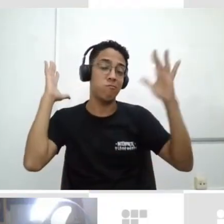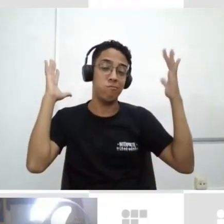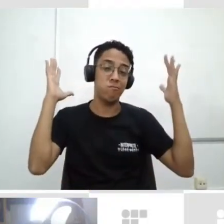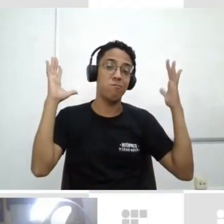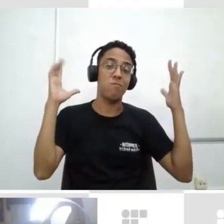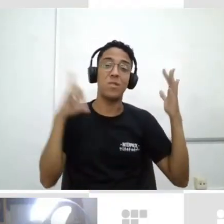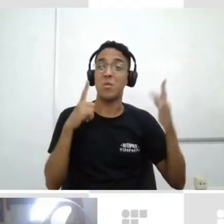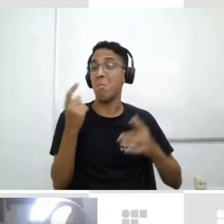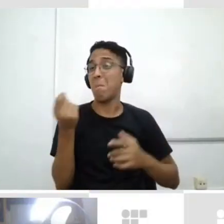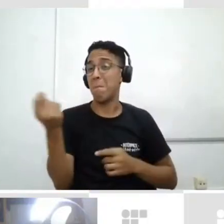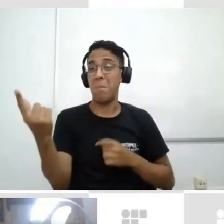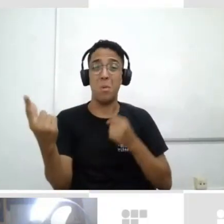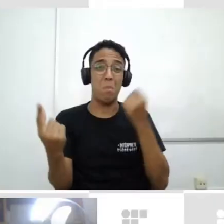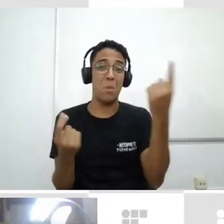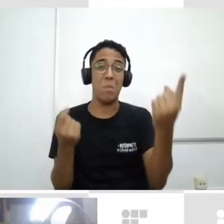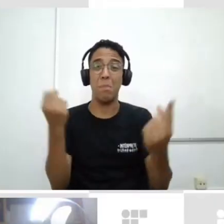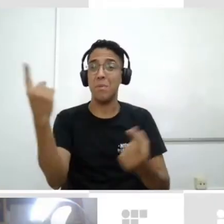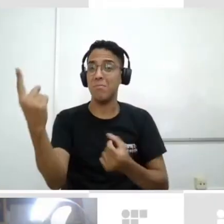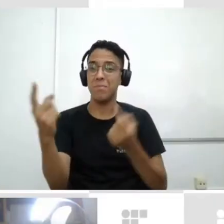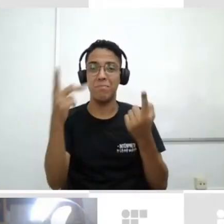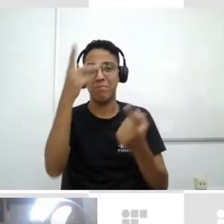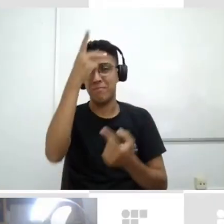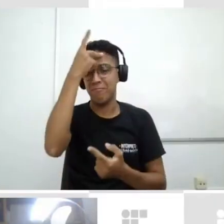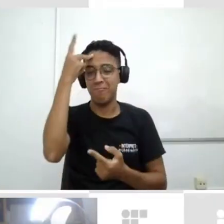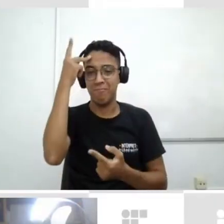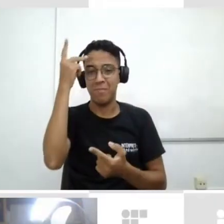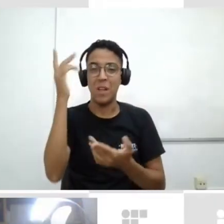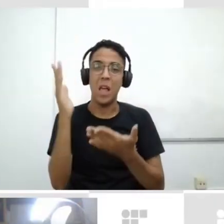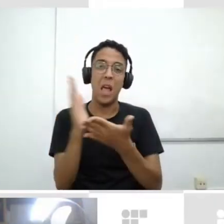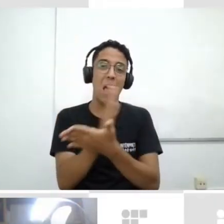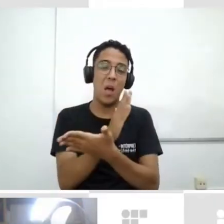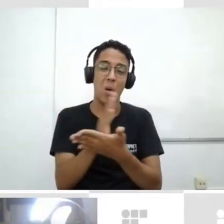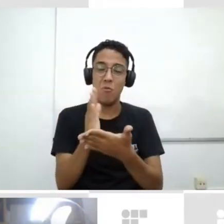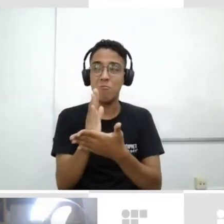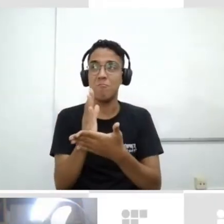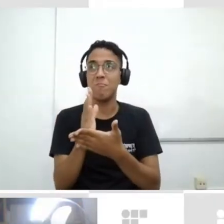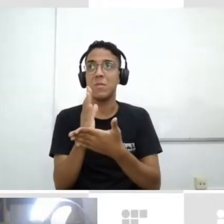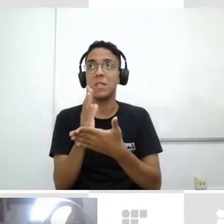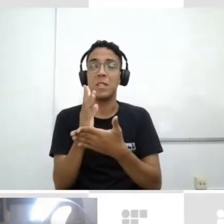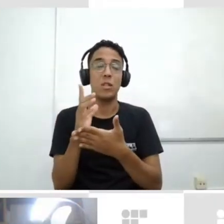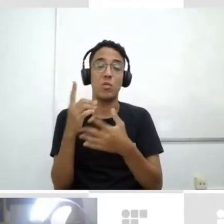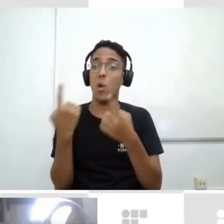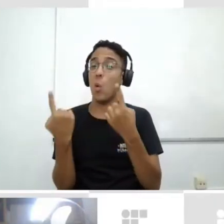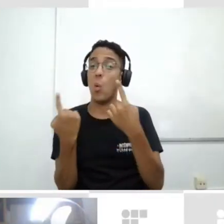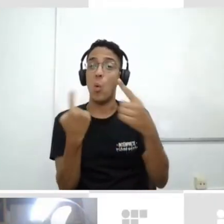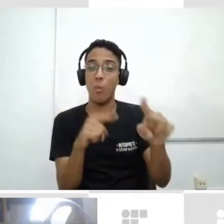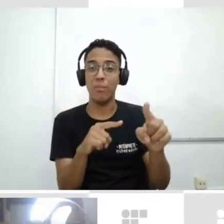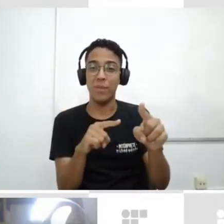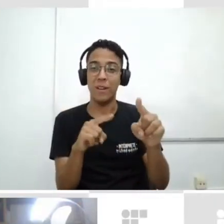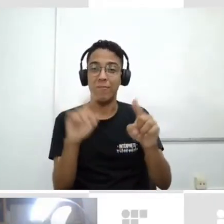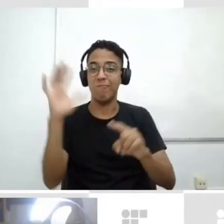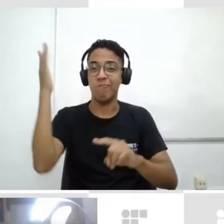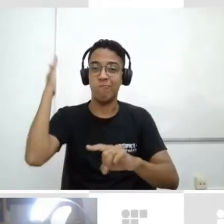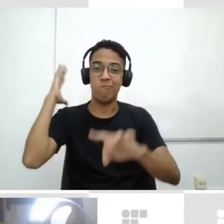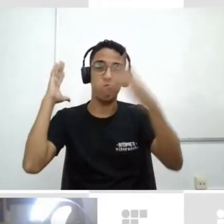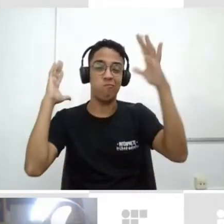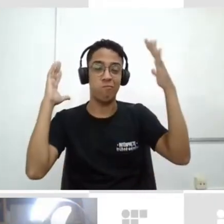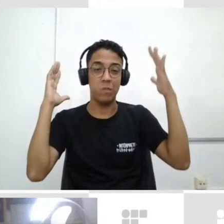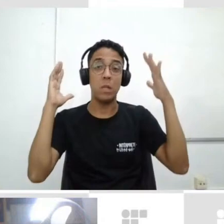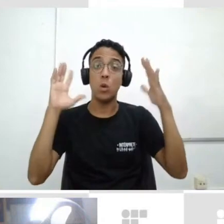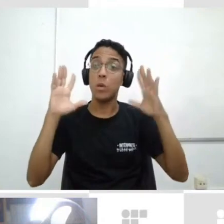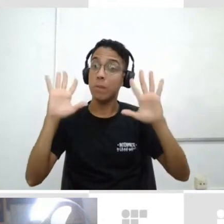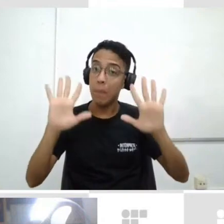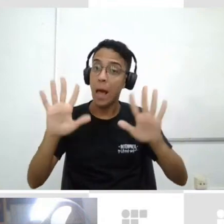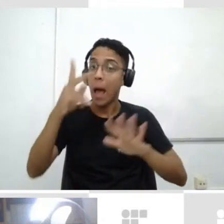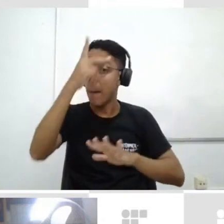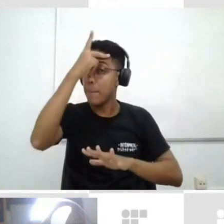pouco mais do que outros que são catastroficamente antiambientalistas. Então, se a sociedade se mobilizar em função